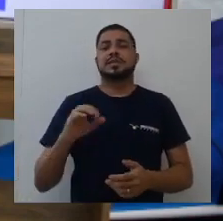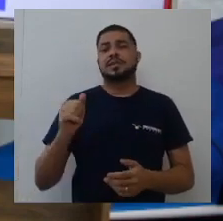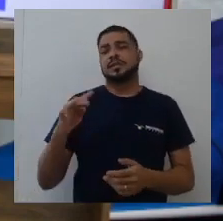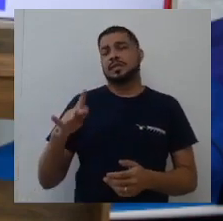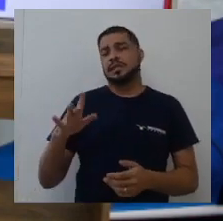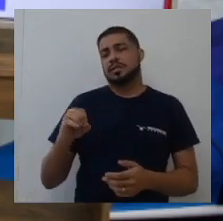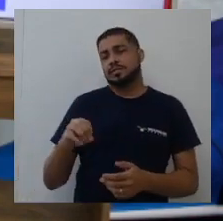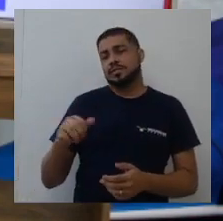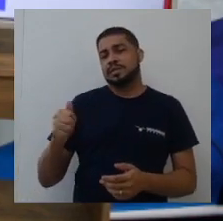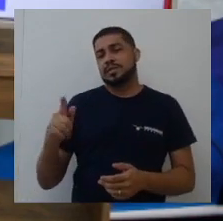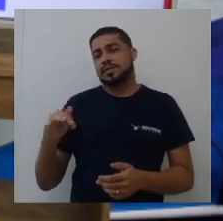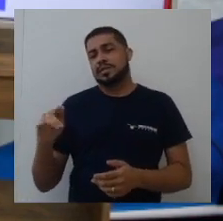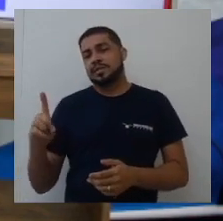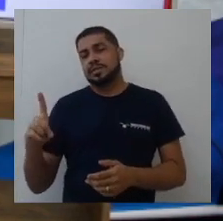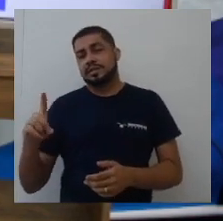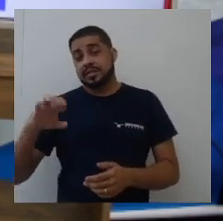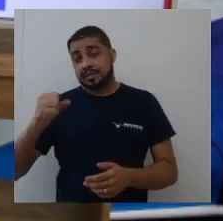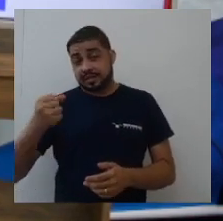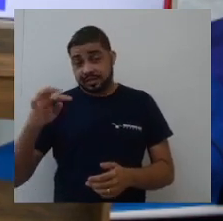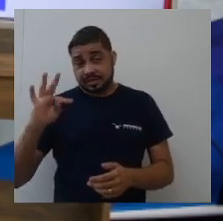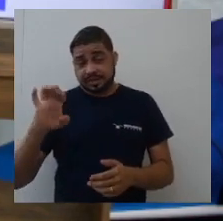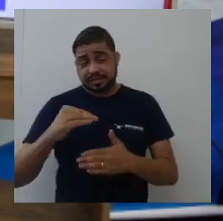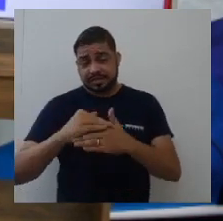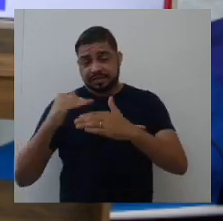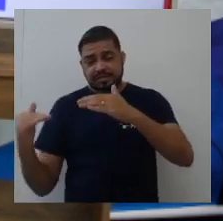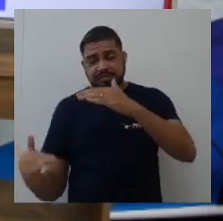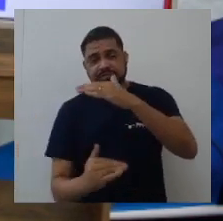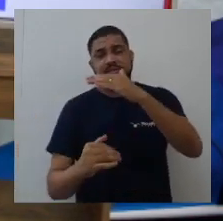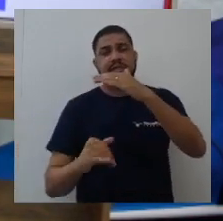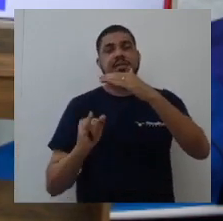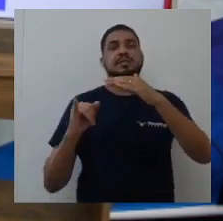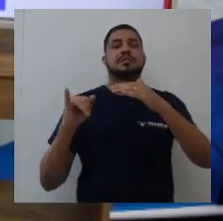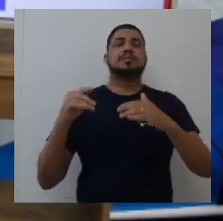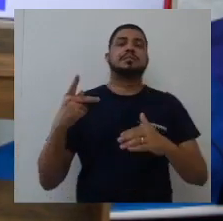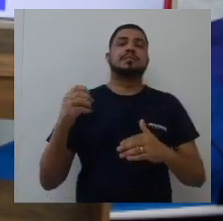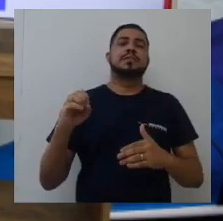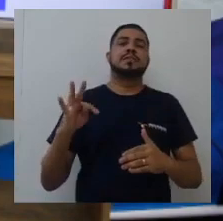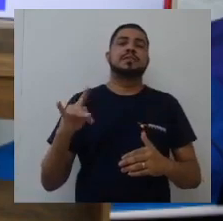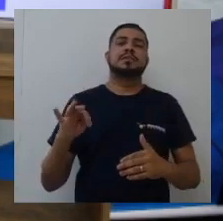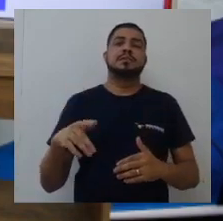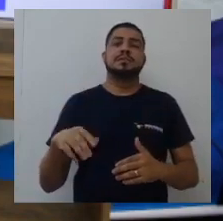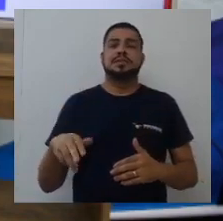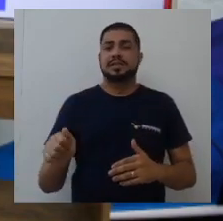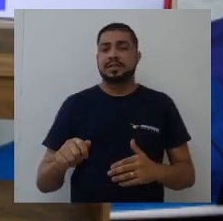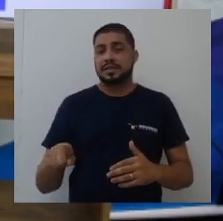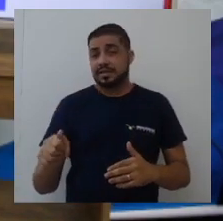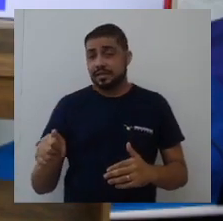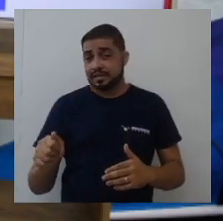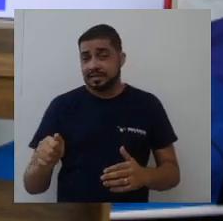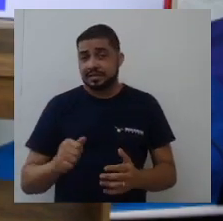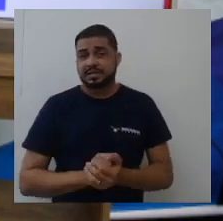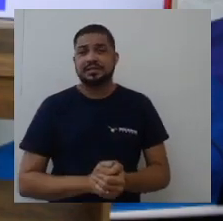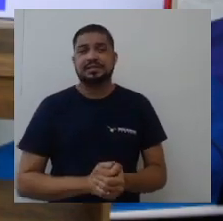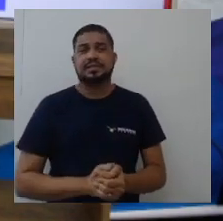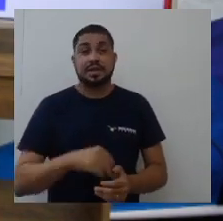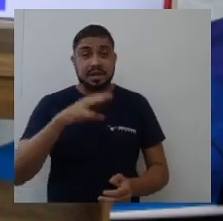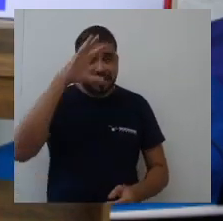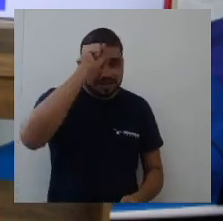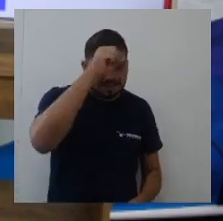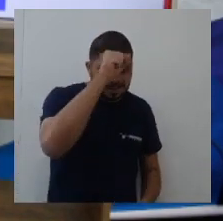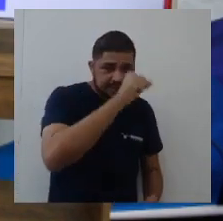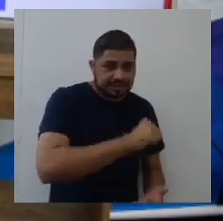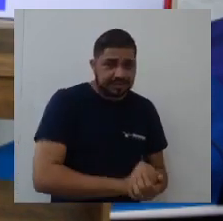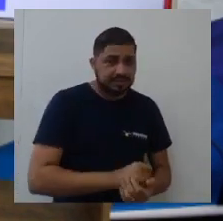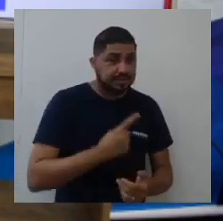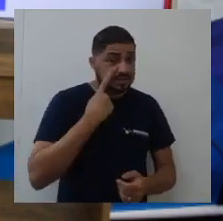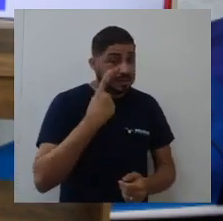cateto adjacente sobre a hipotenusa que a questão te dá. Aprendeu?